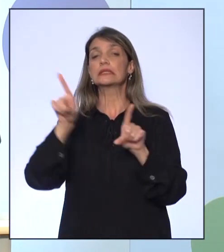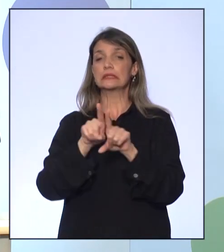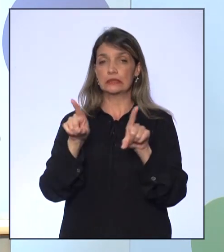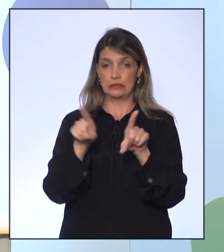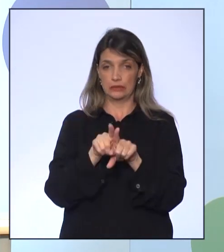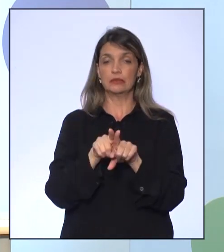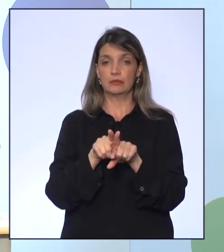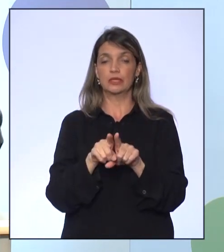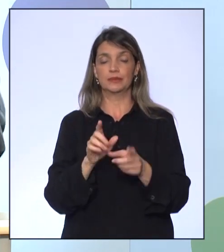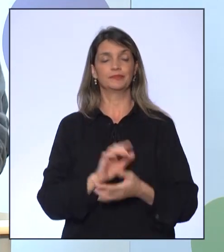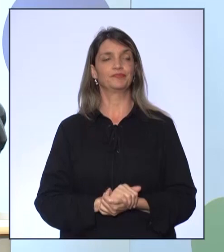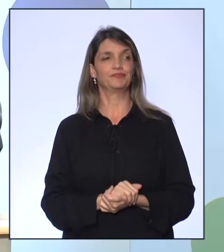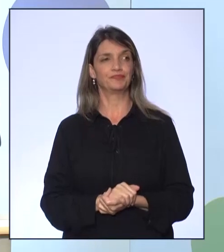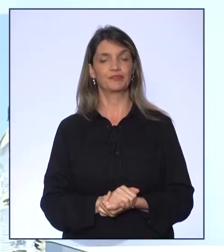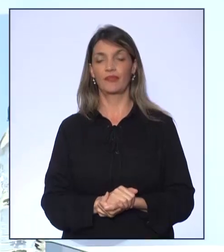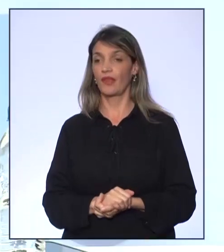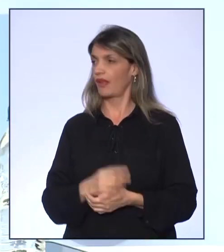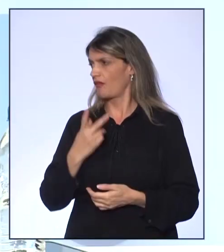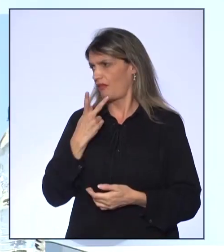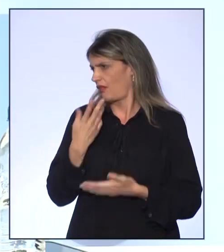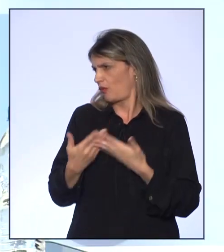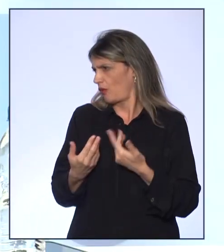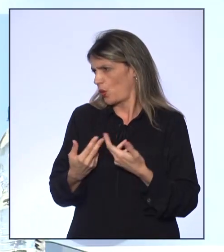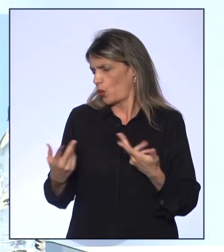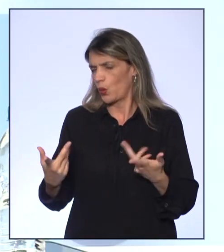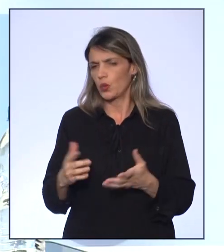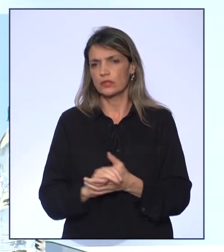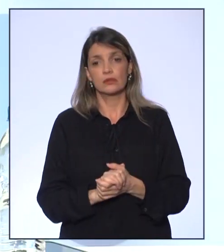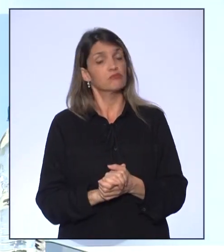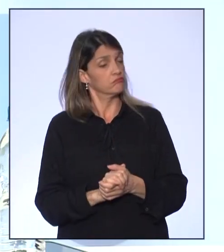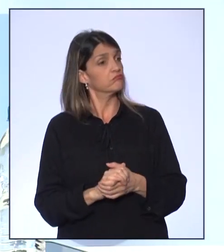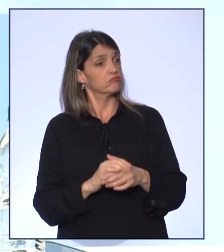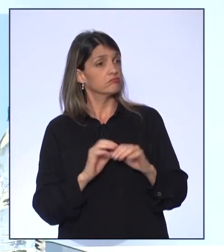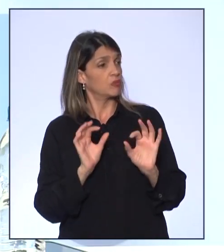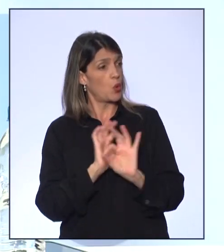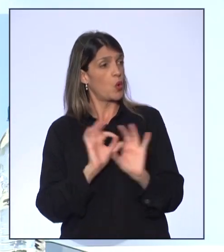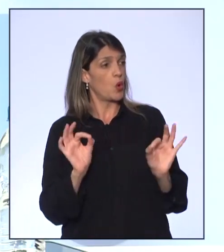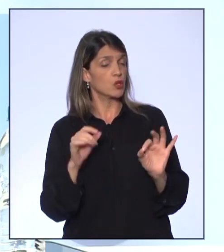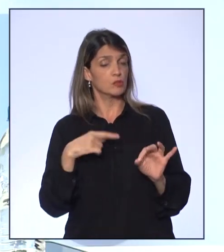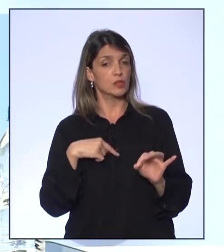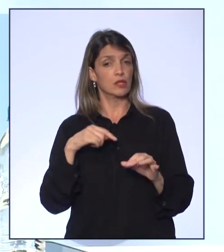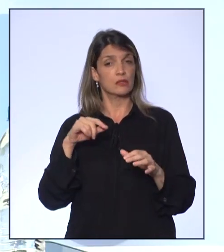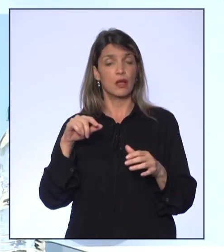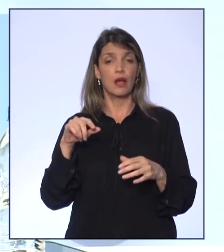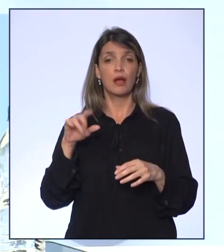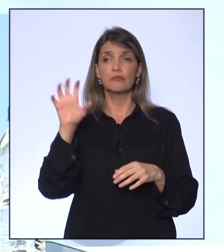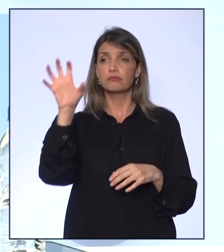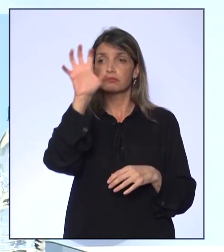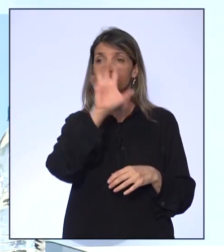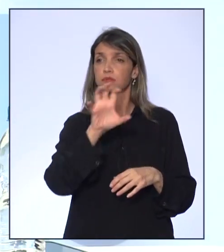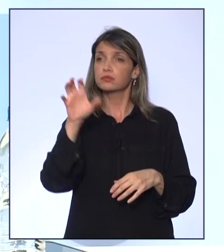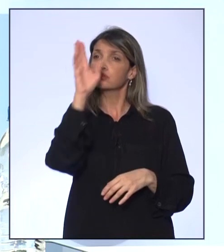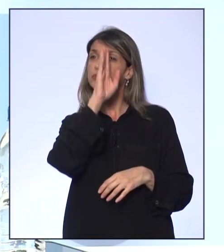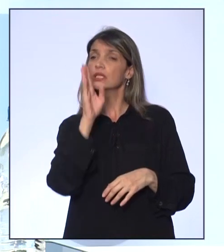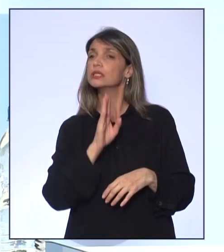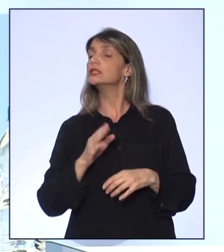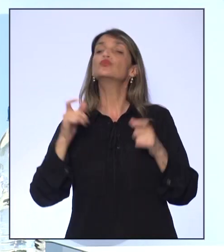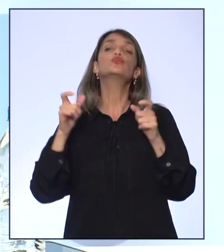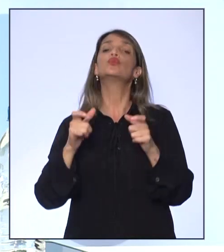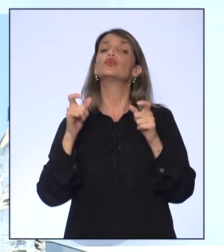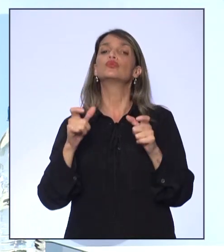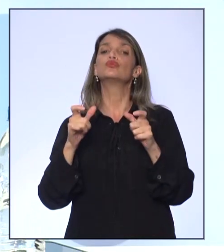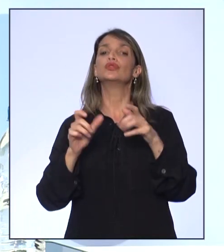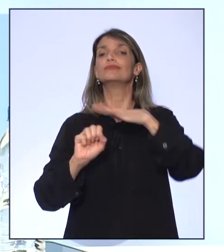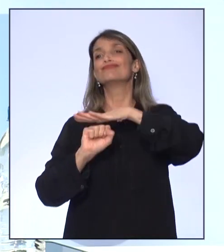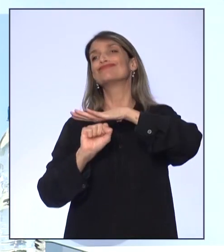relação. Quer falar alguma coisinha, professora? Muito bem. Só reforçando que nessa regionalização, o Brasil ele se encontra aí na porção